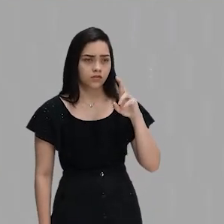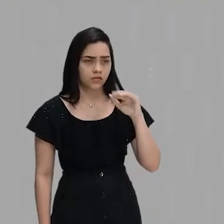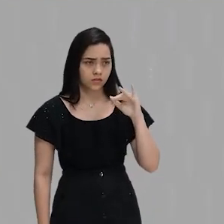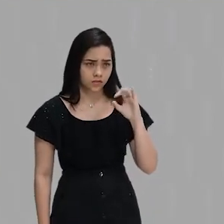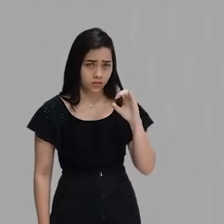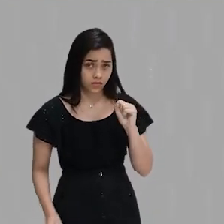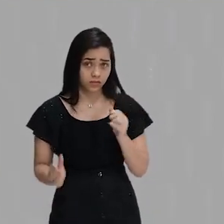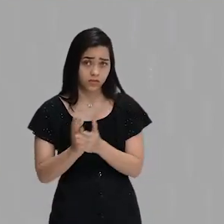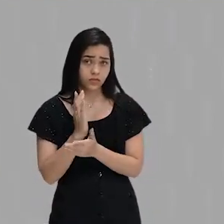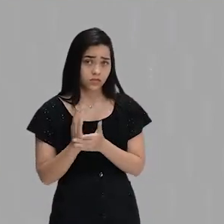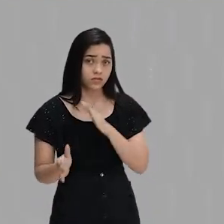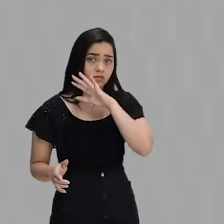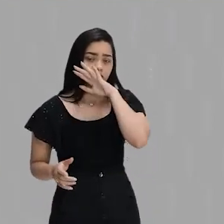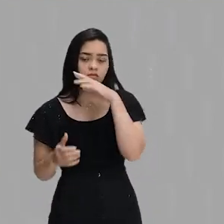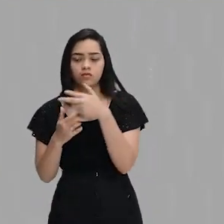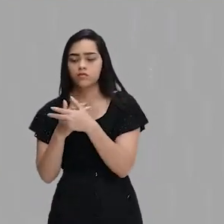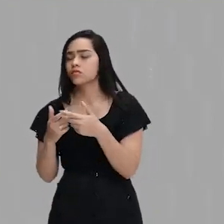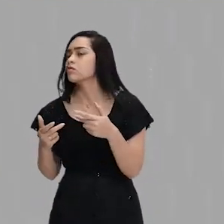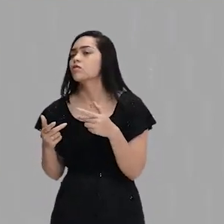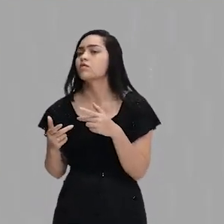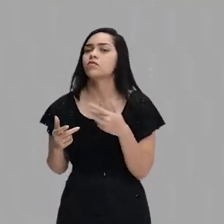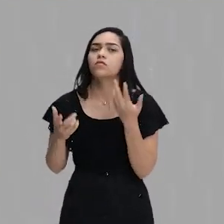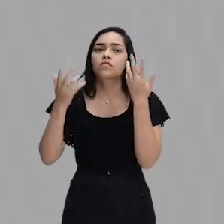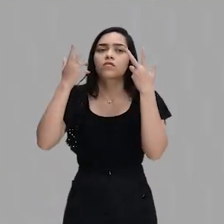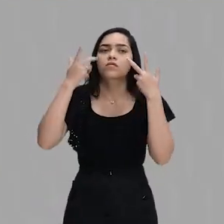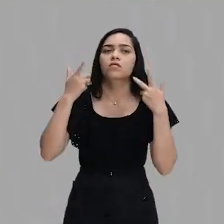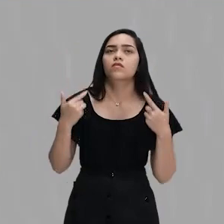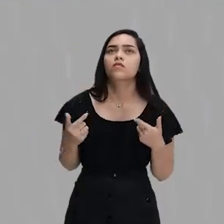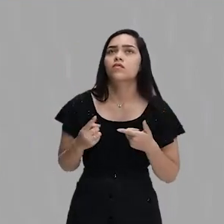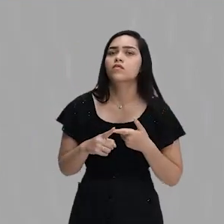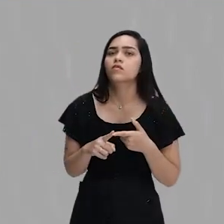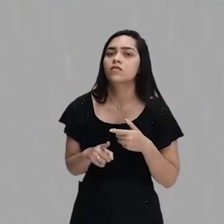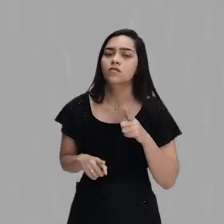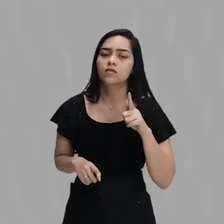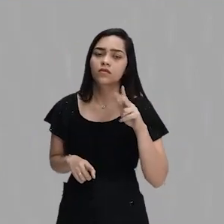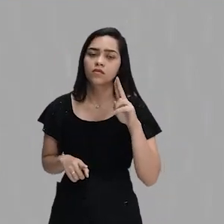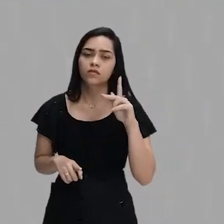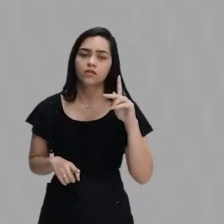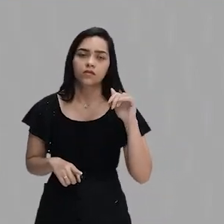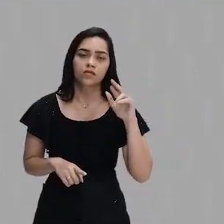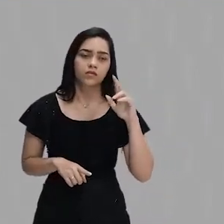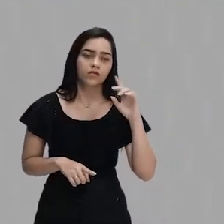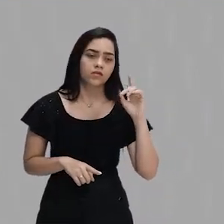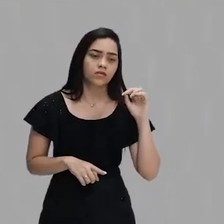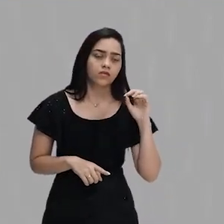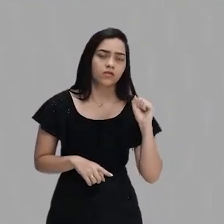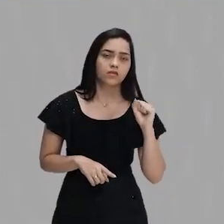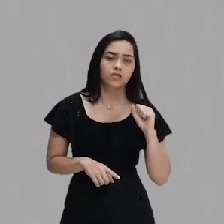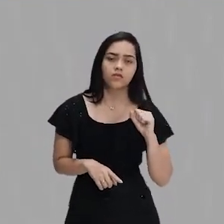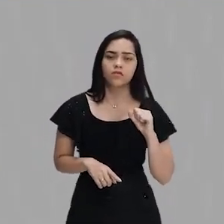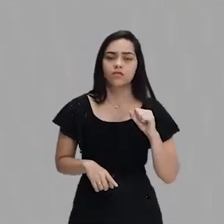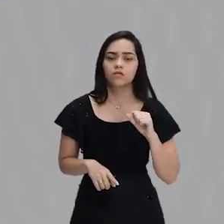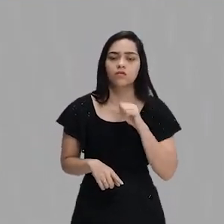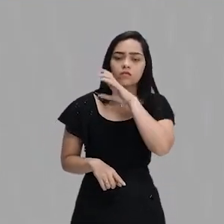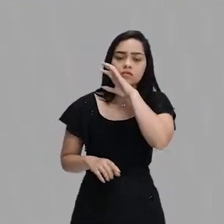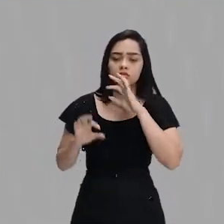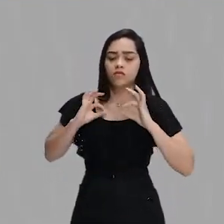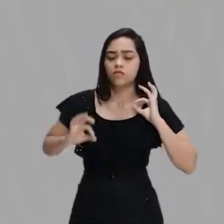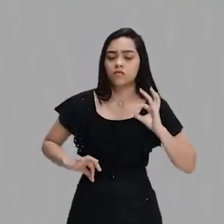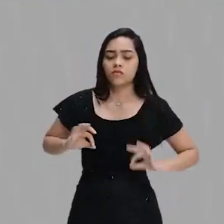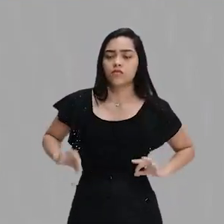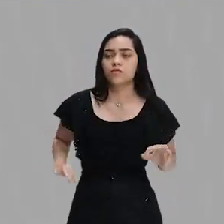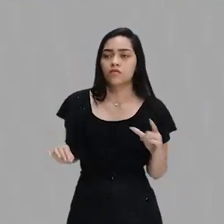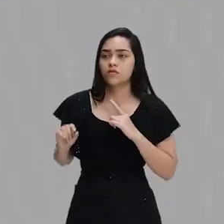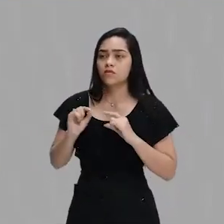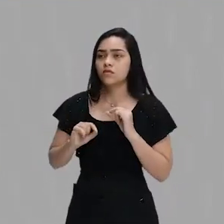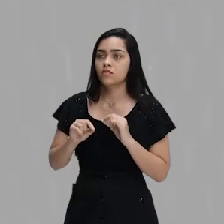Alguns animais carnívoros, como leões, guepardos, onças, quando elas se alimentam, elas